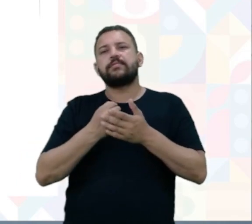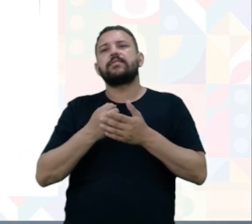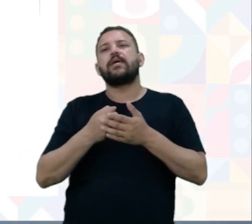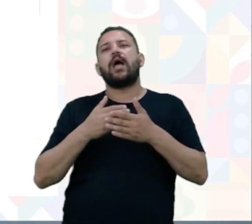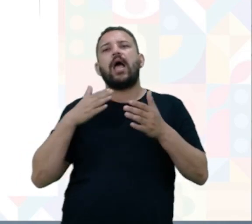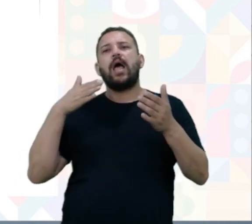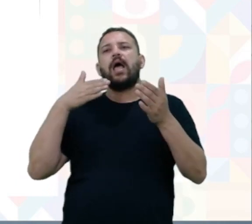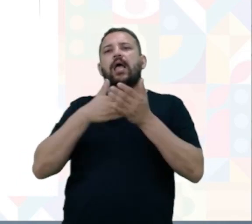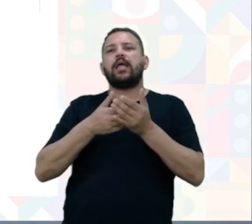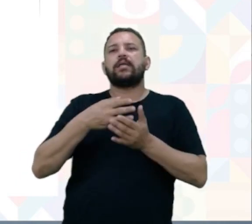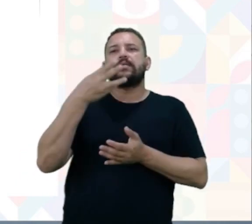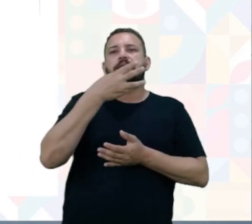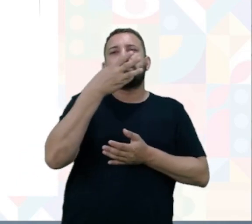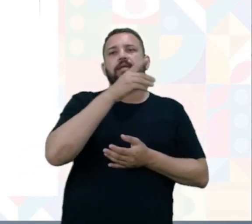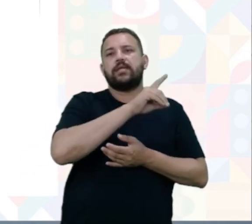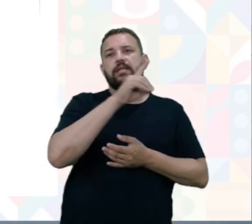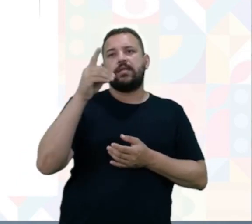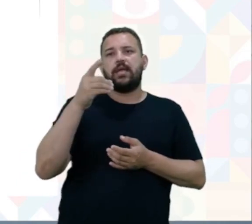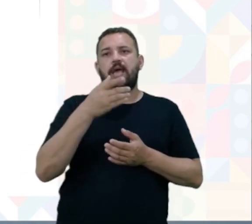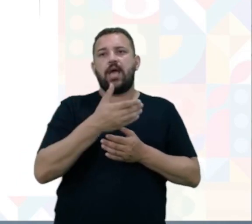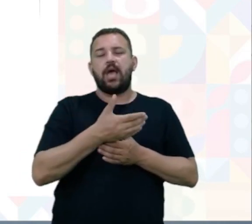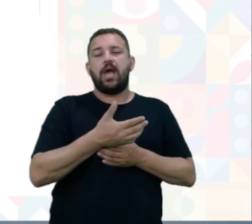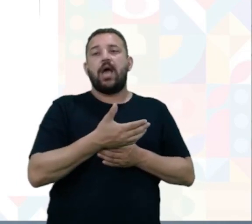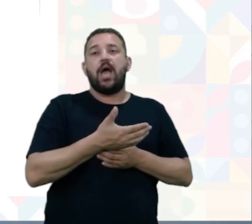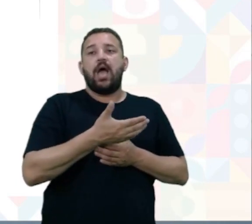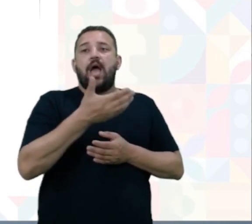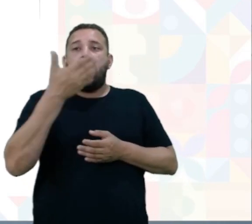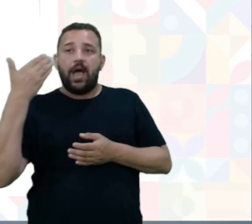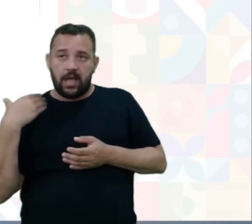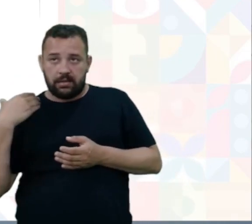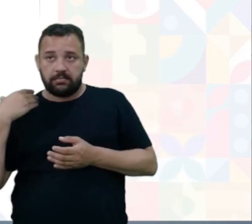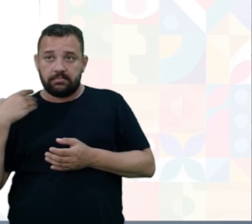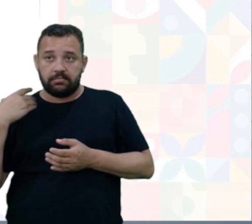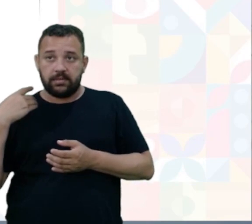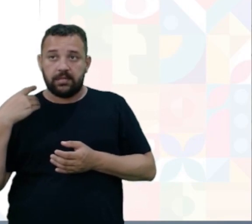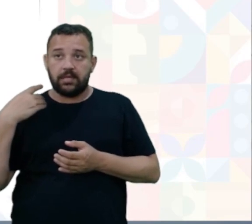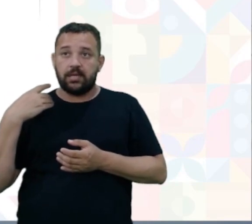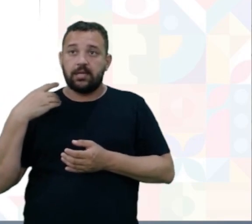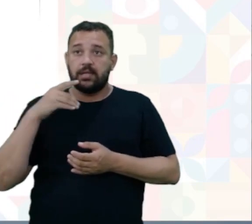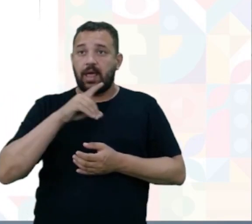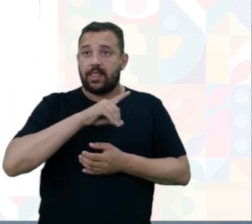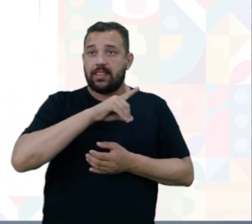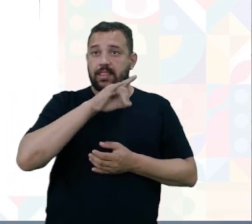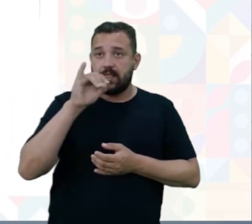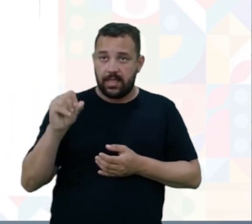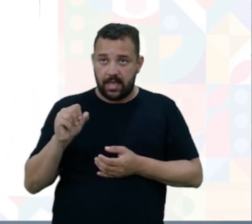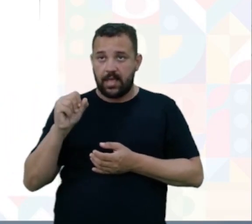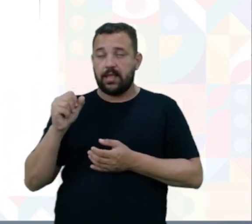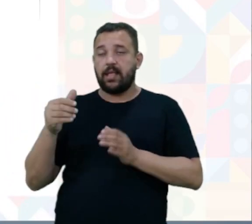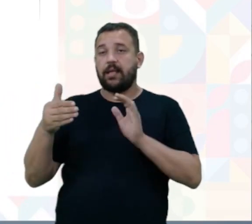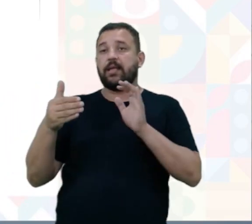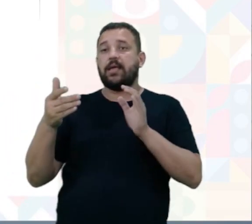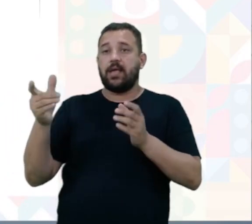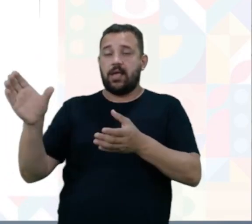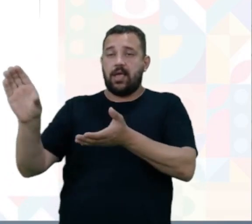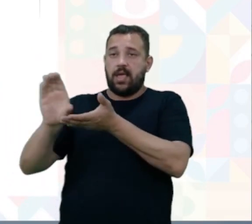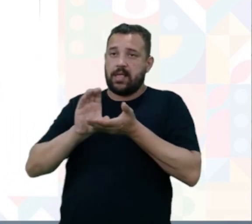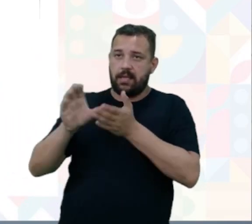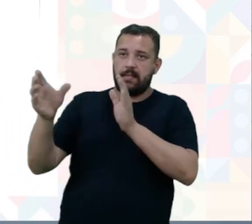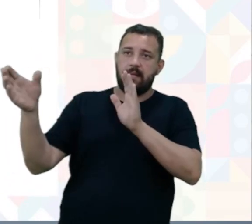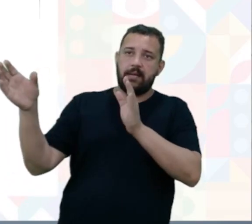o terceiro dia anterior à data do recebimento das propostas, observada a